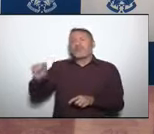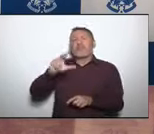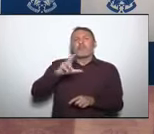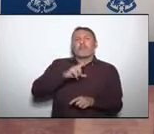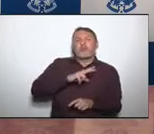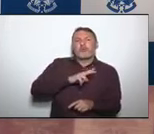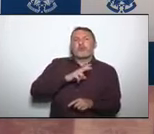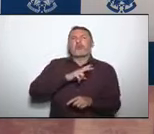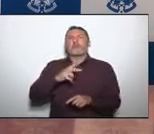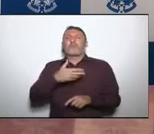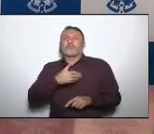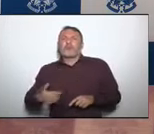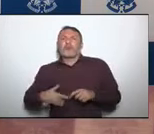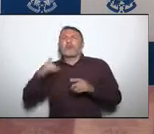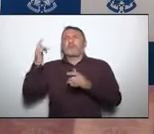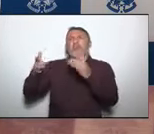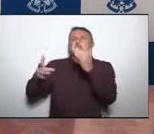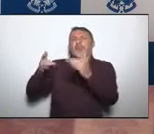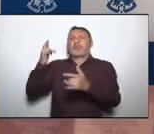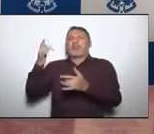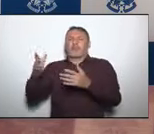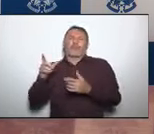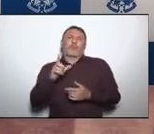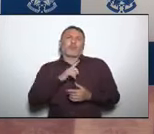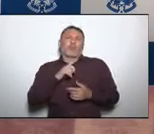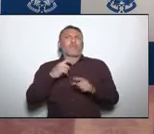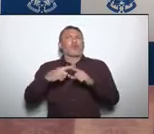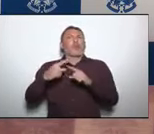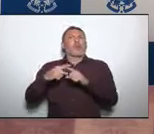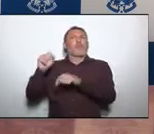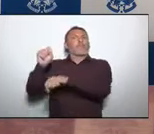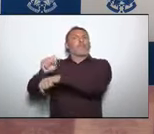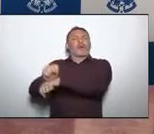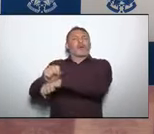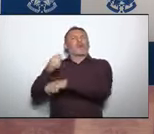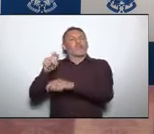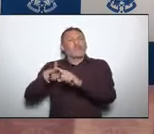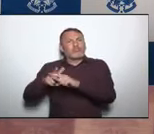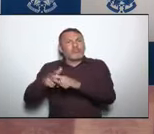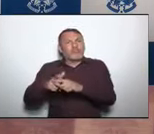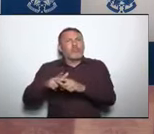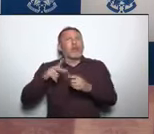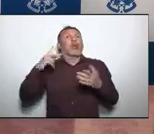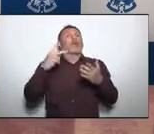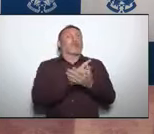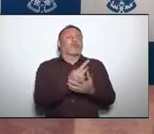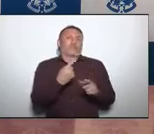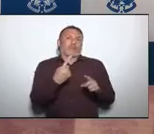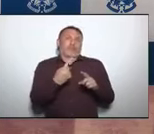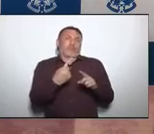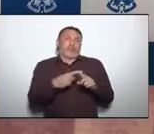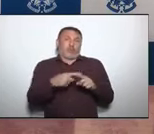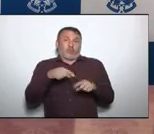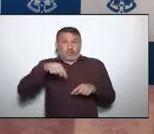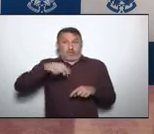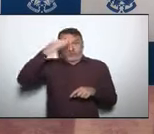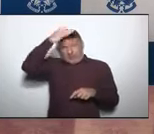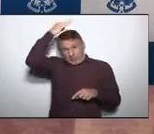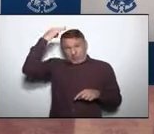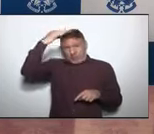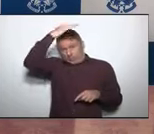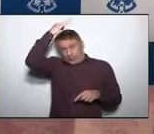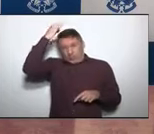e agora já não faz mais muita diferença. A gente precisa dos respiradores, até porque nós temos 1 milhão de capixabas que têm plano de saúde, e